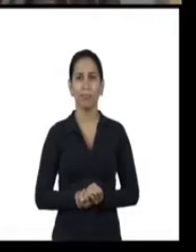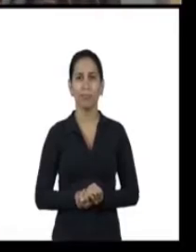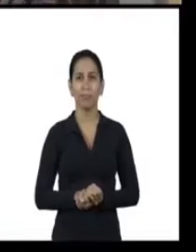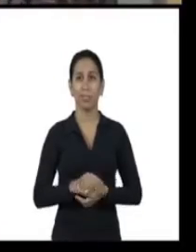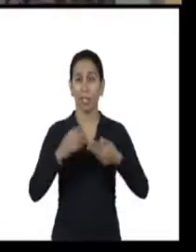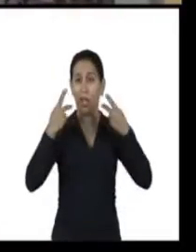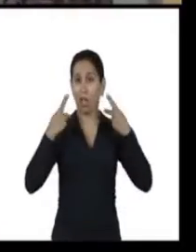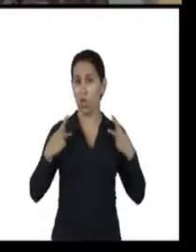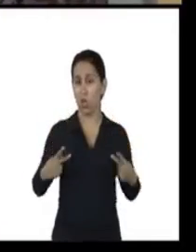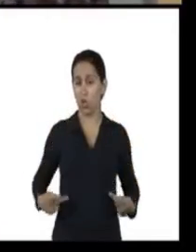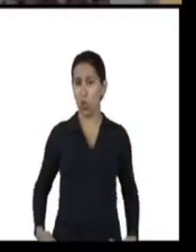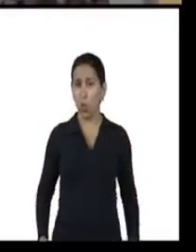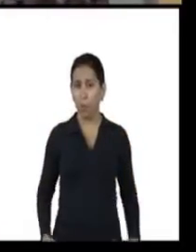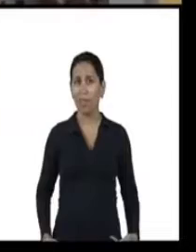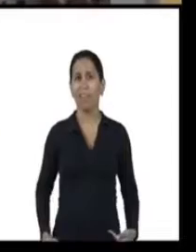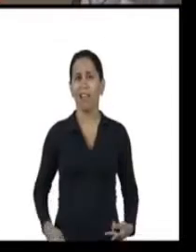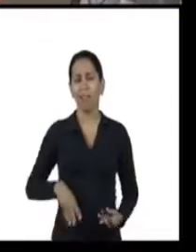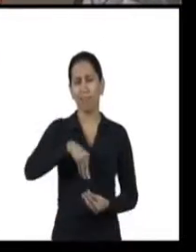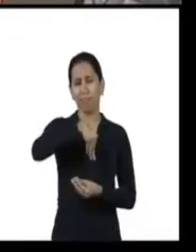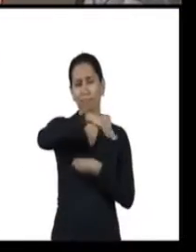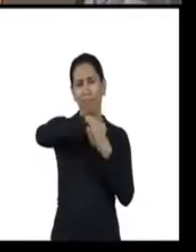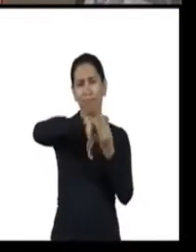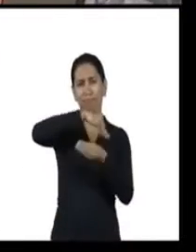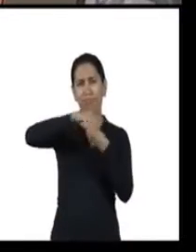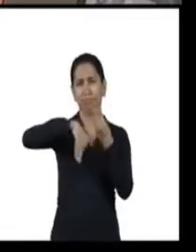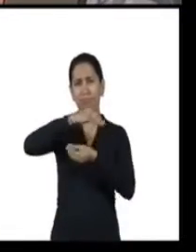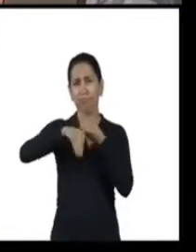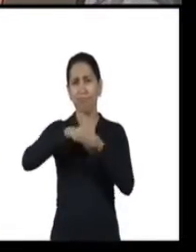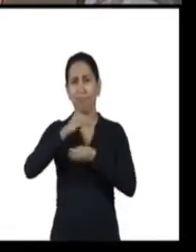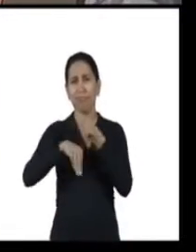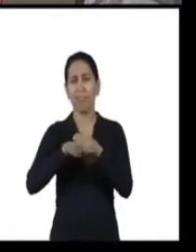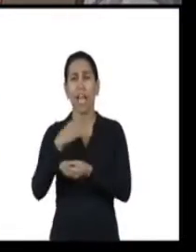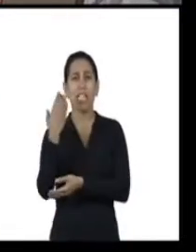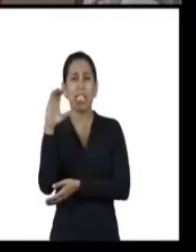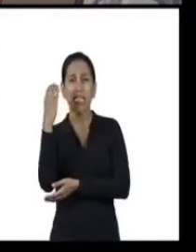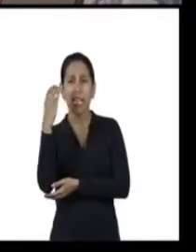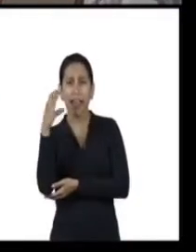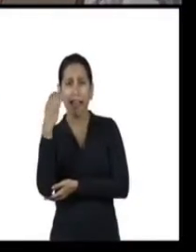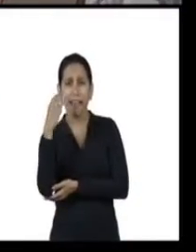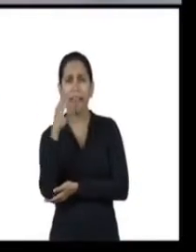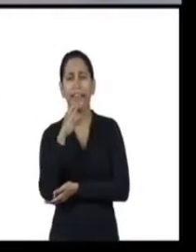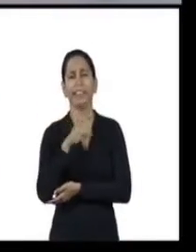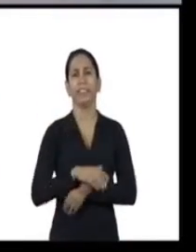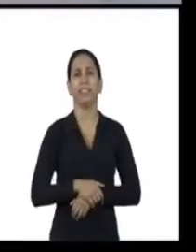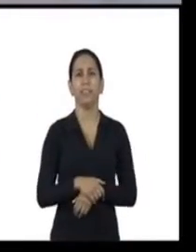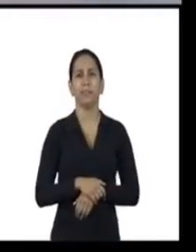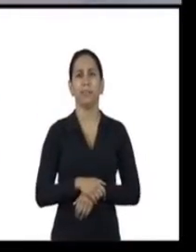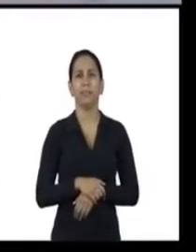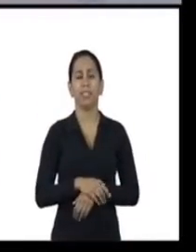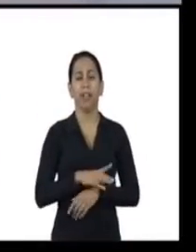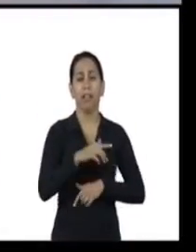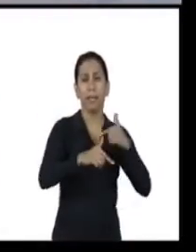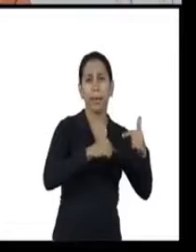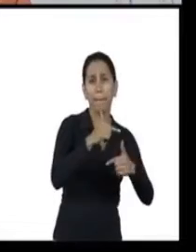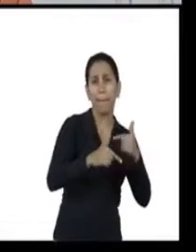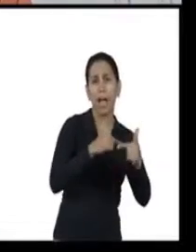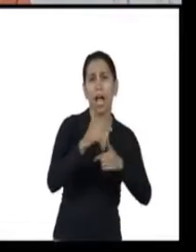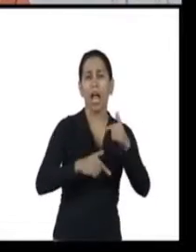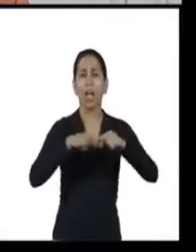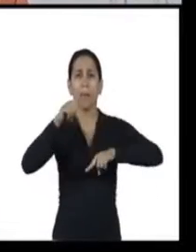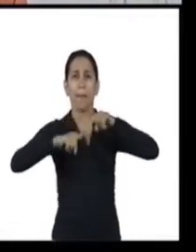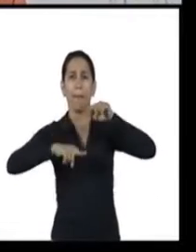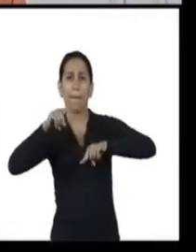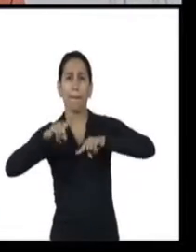A ergonomia mistura várias ciências e tem como objetivo adaptar postos de trabalho, instrumentos, horários